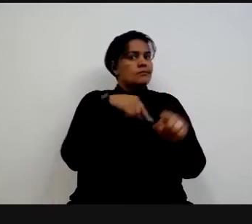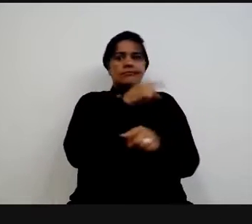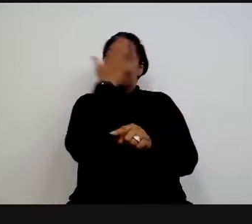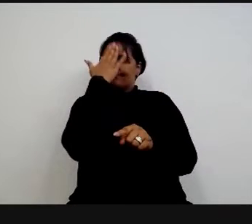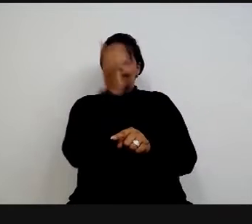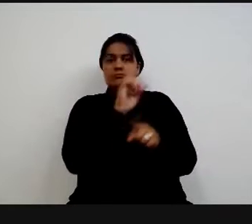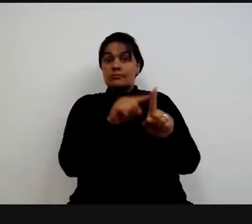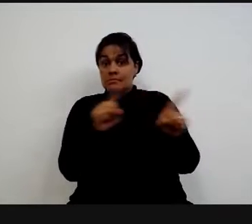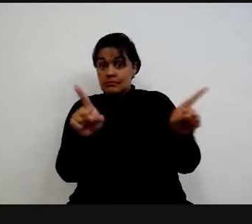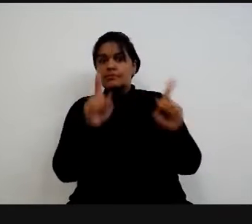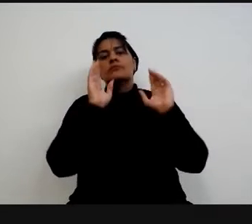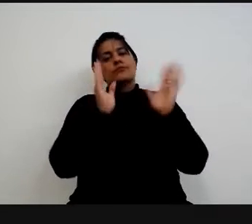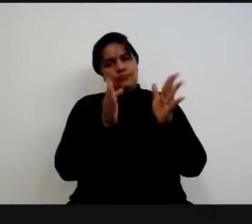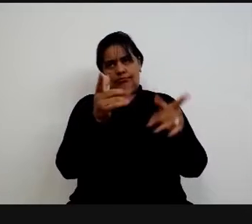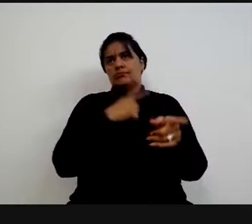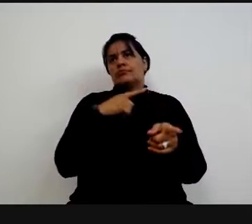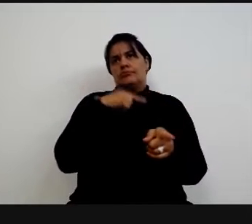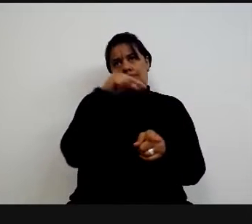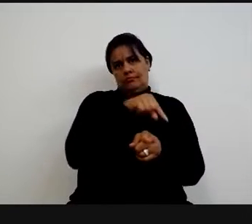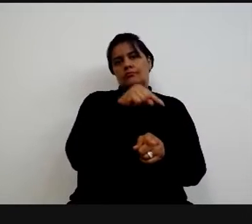né? E para tratar